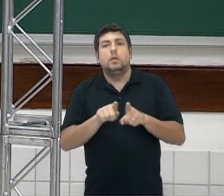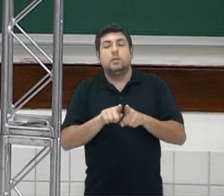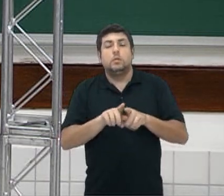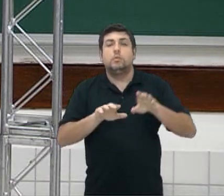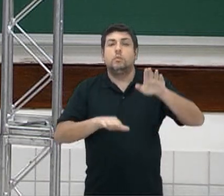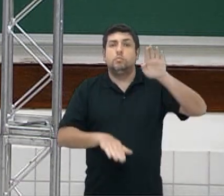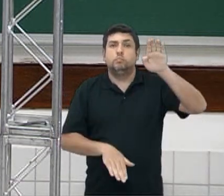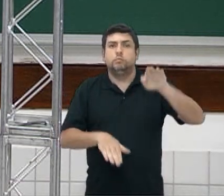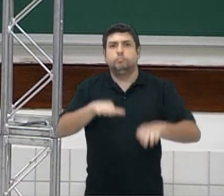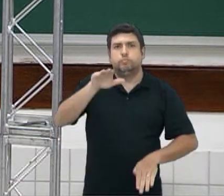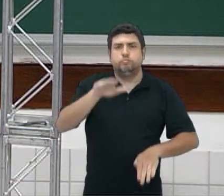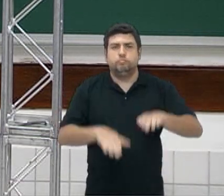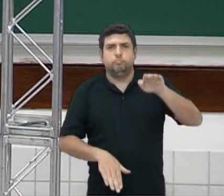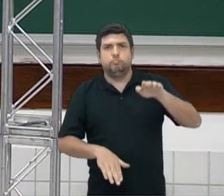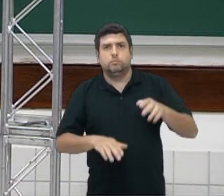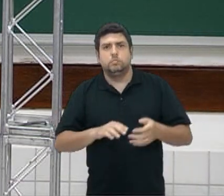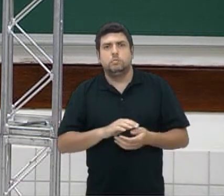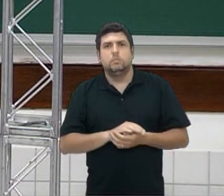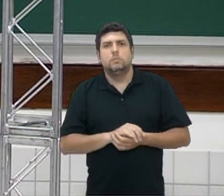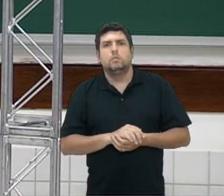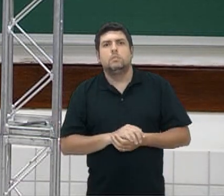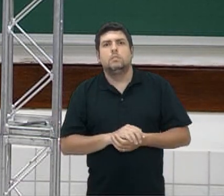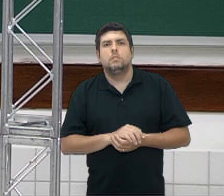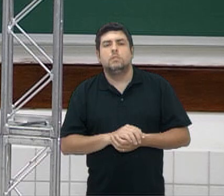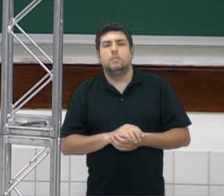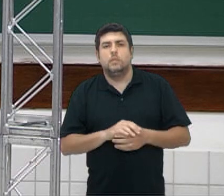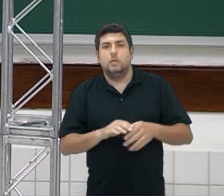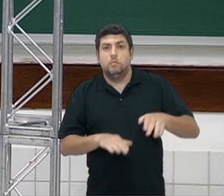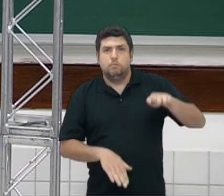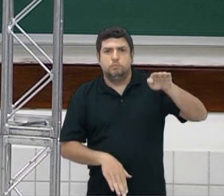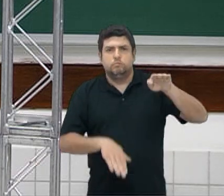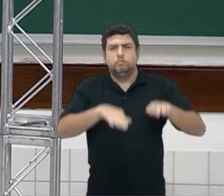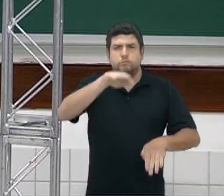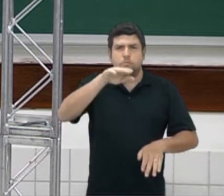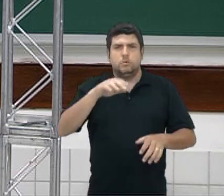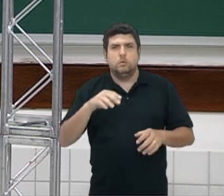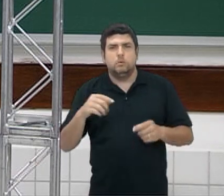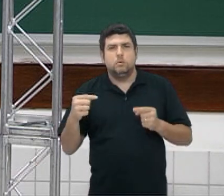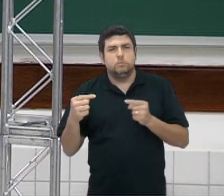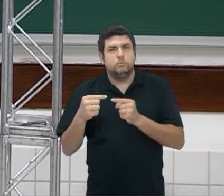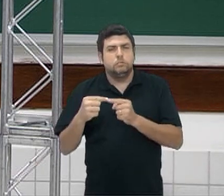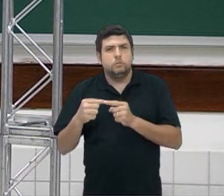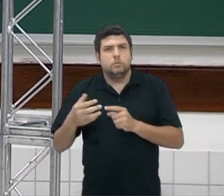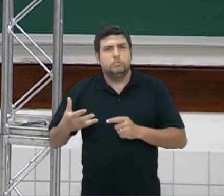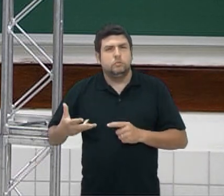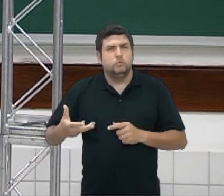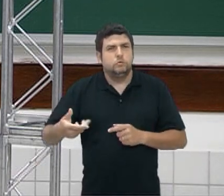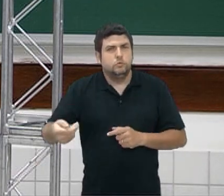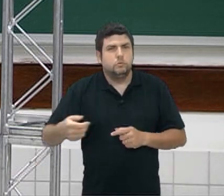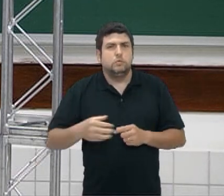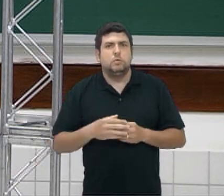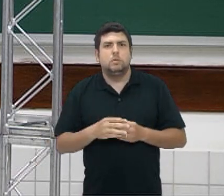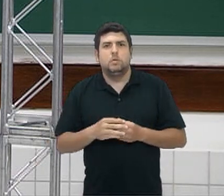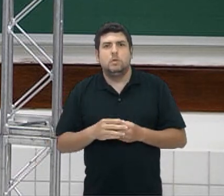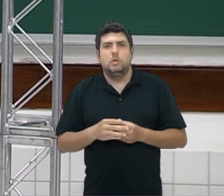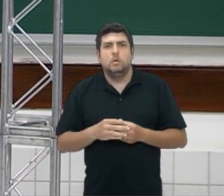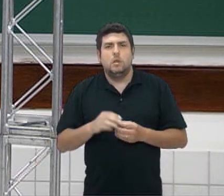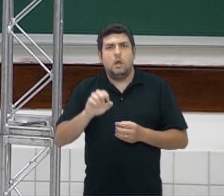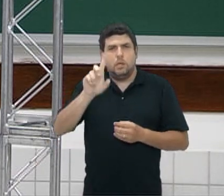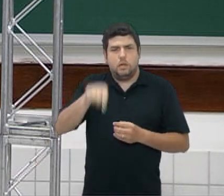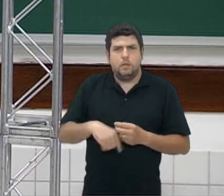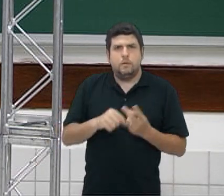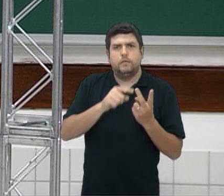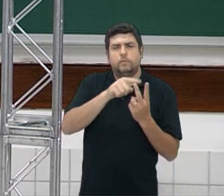como ela está relacionada com a velocidade, ela representa uma grandeza vetorial, né? Que, como